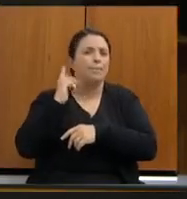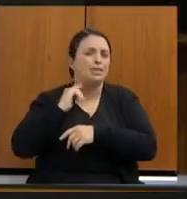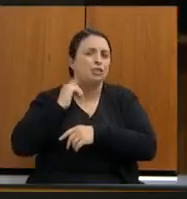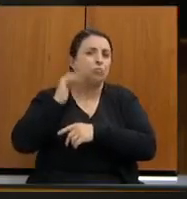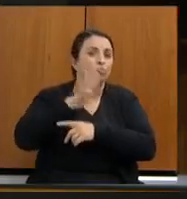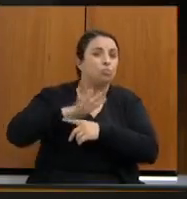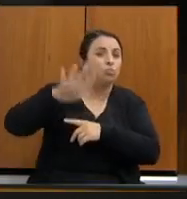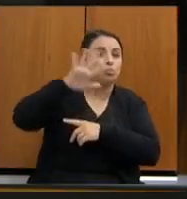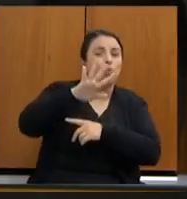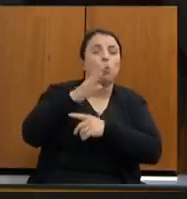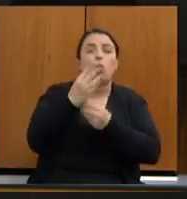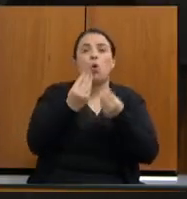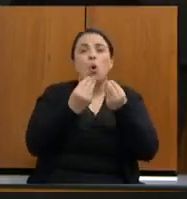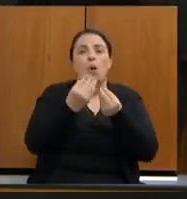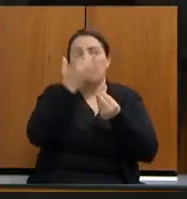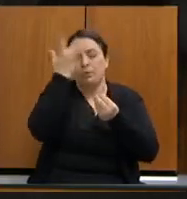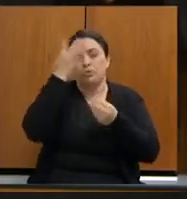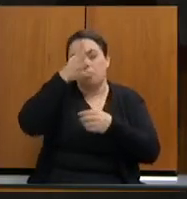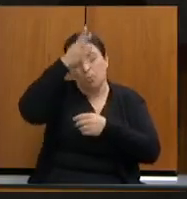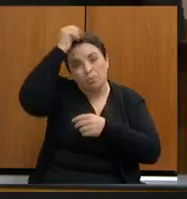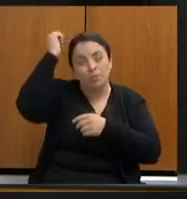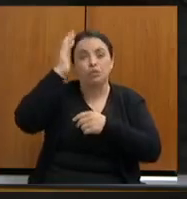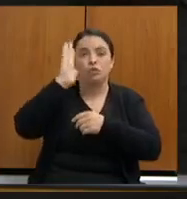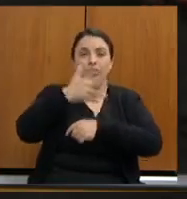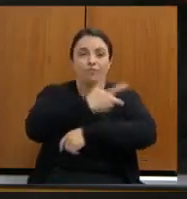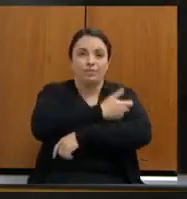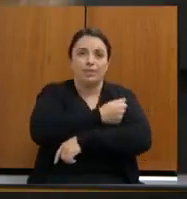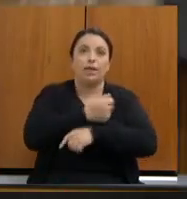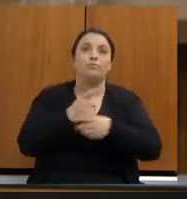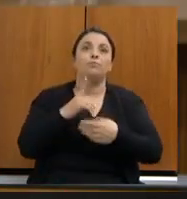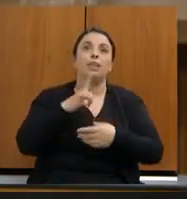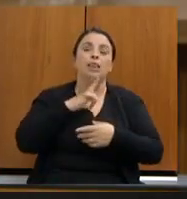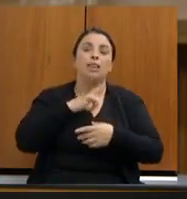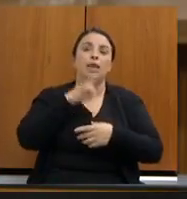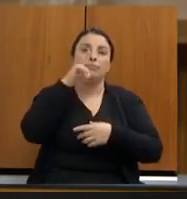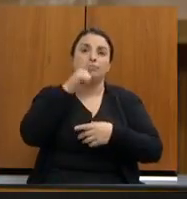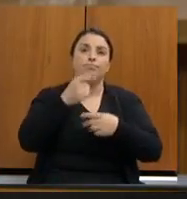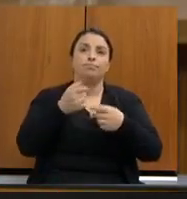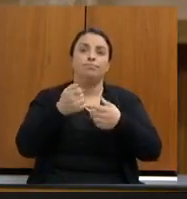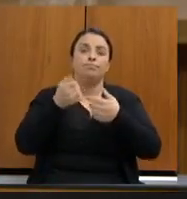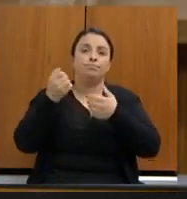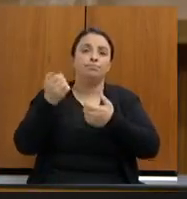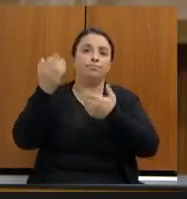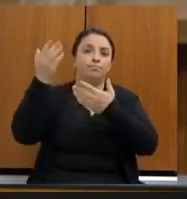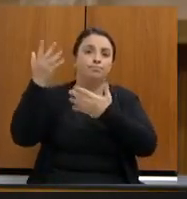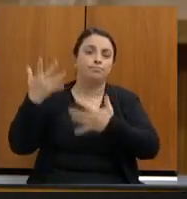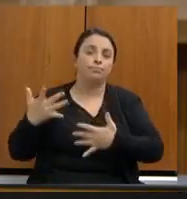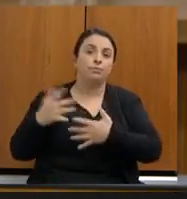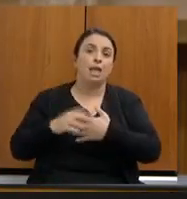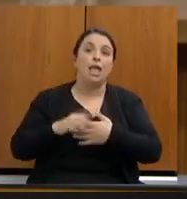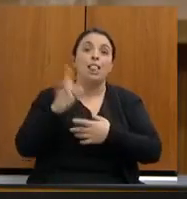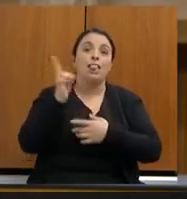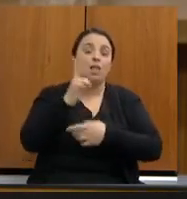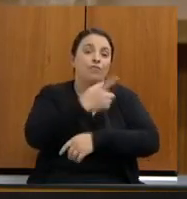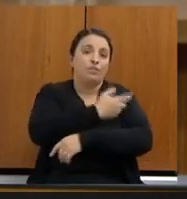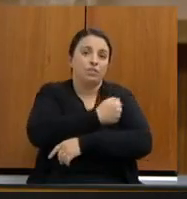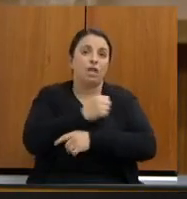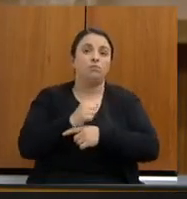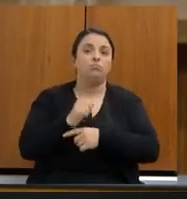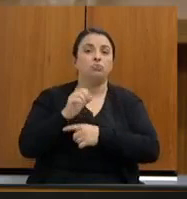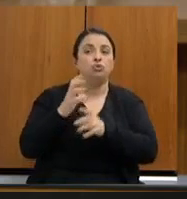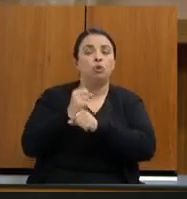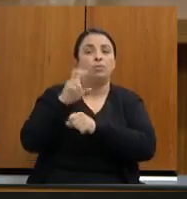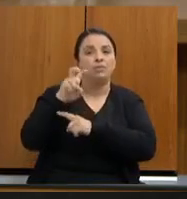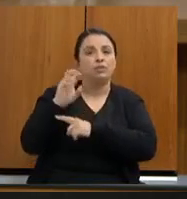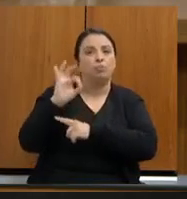status de vacinação no corpo de bombeiros pode passar nós temos aí não vacinados cinco porcento da Nossa